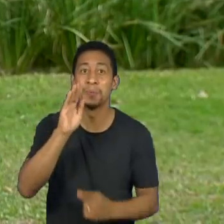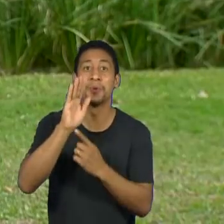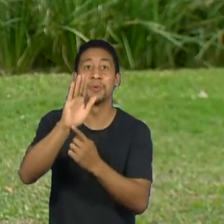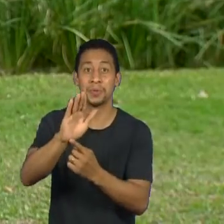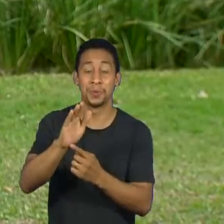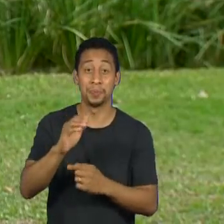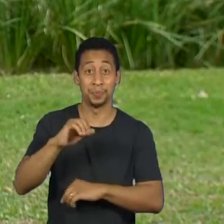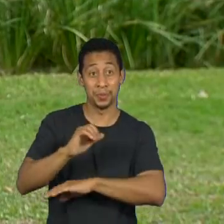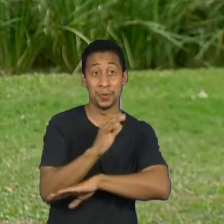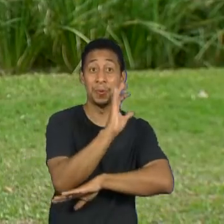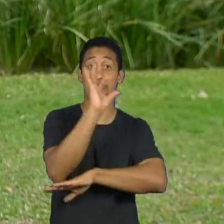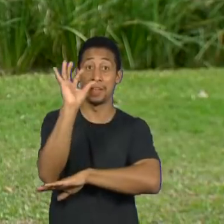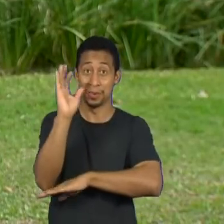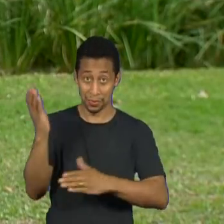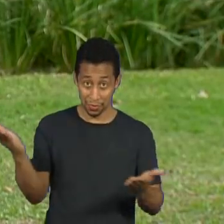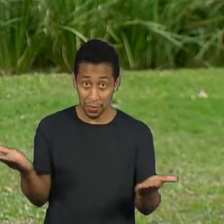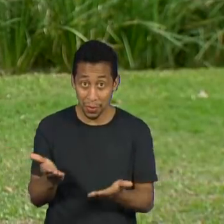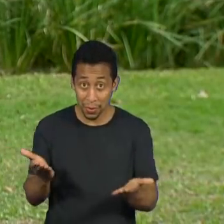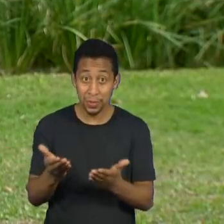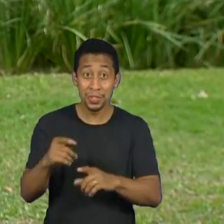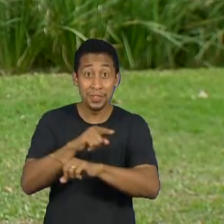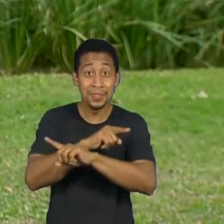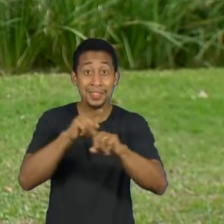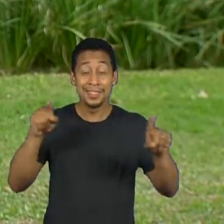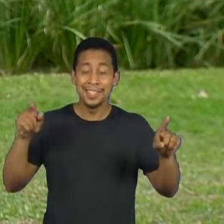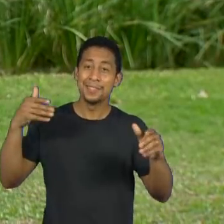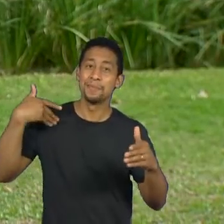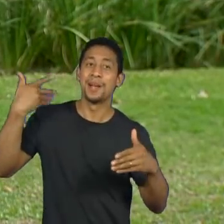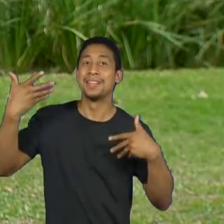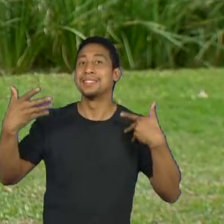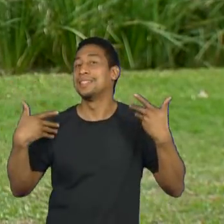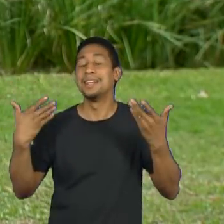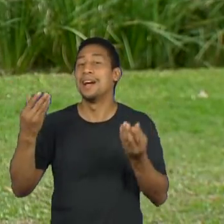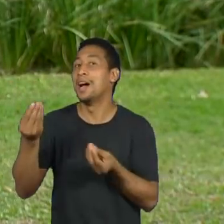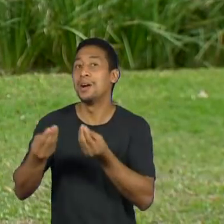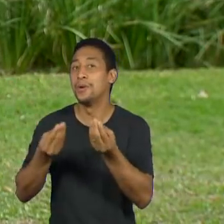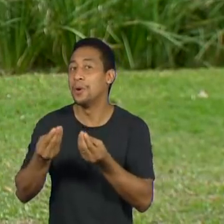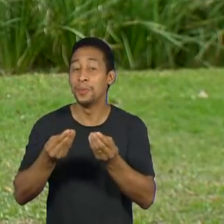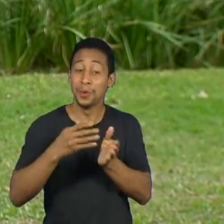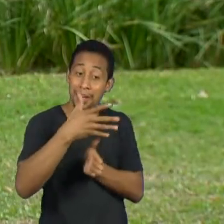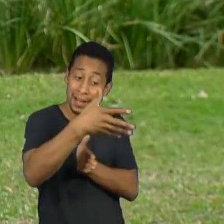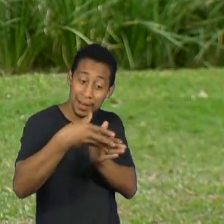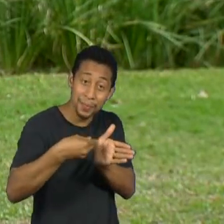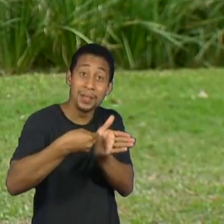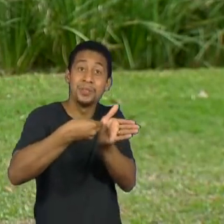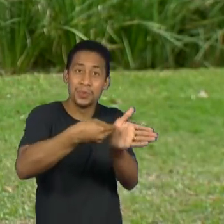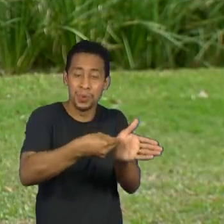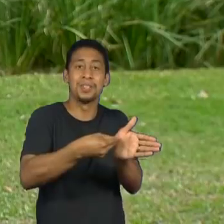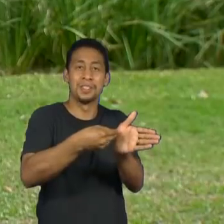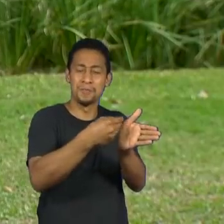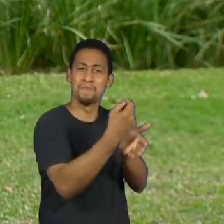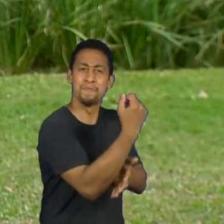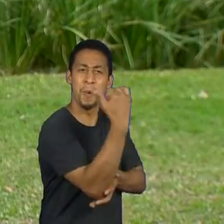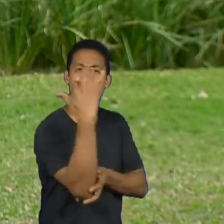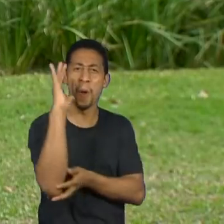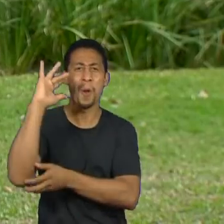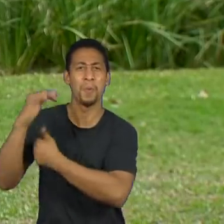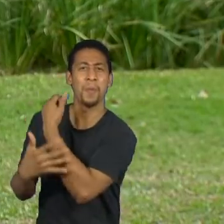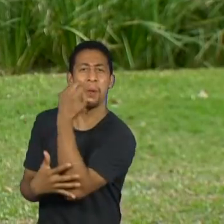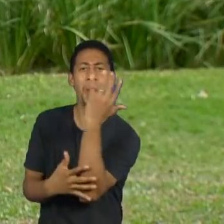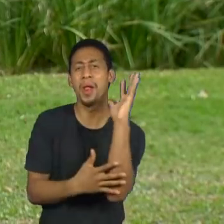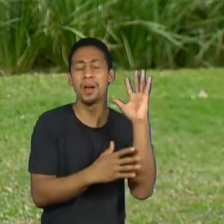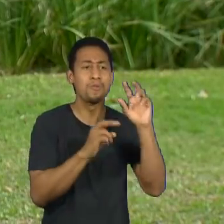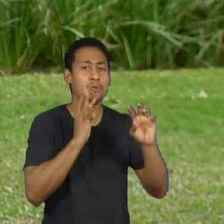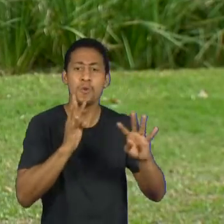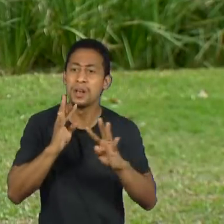No Repórter Eco de hoje, você faz um passeio pela maior floresta tropical do mundo com a ajuda das aves.